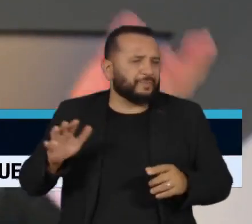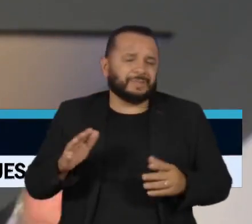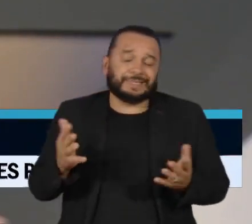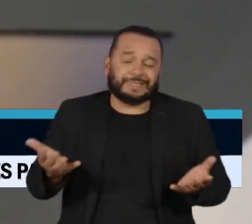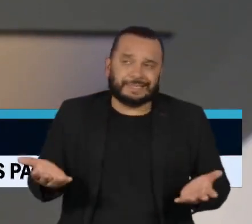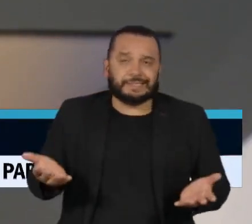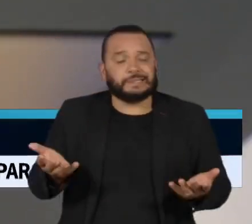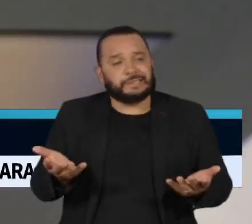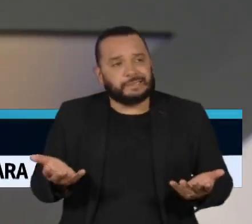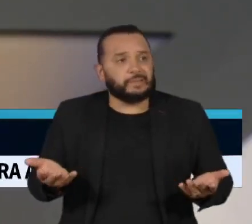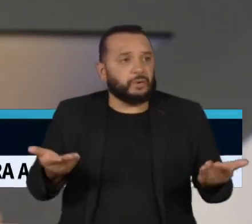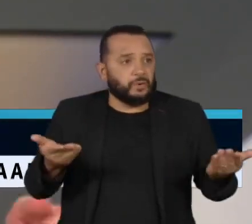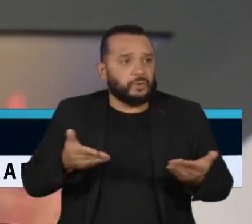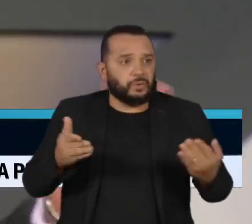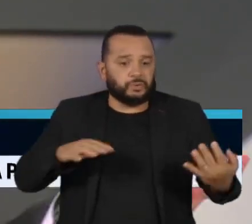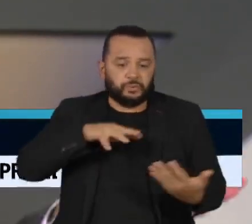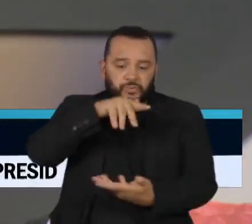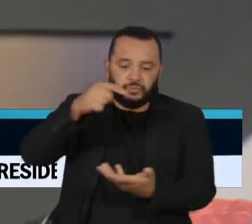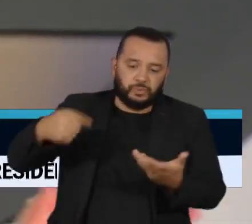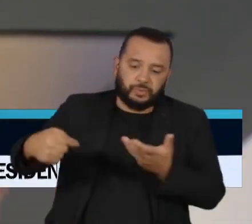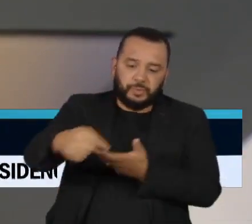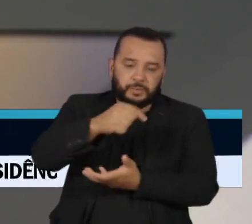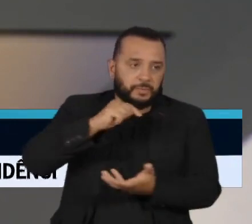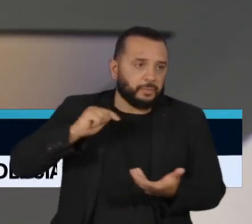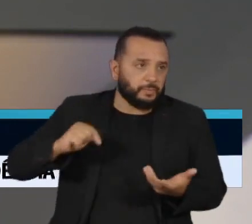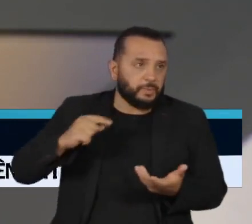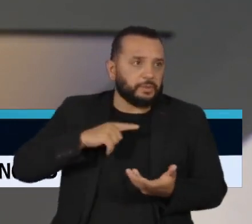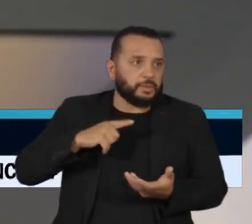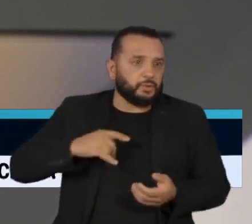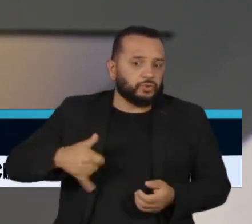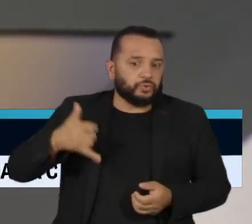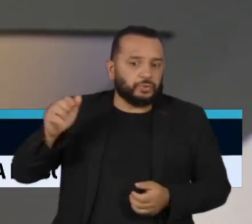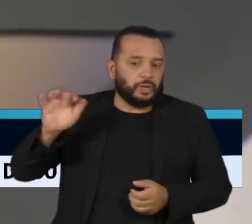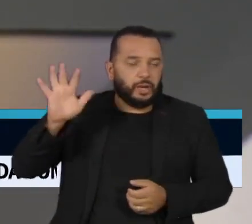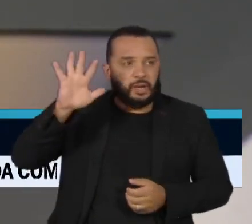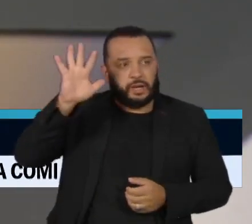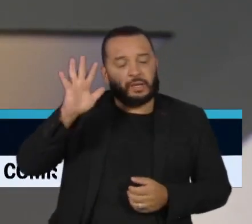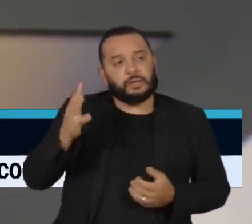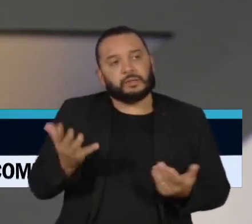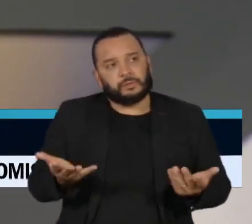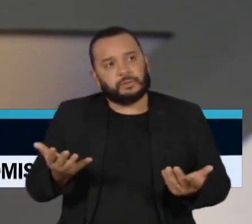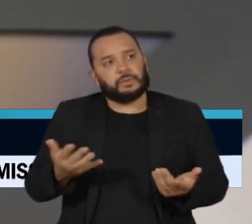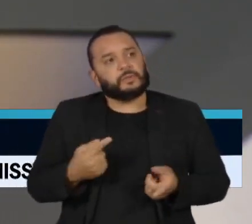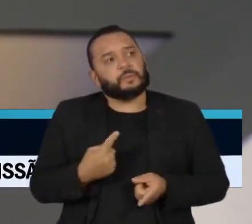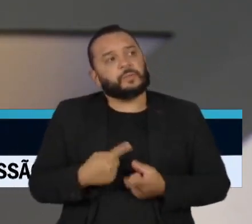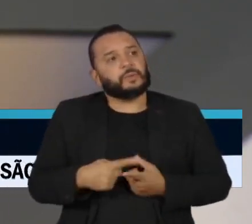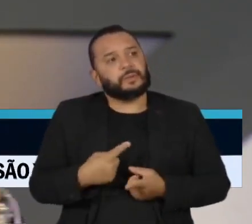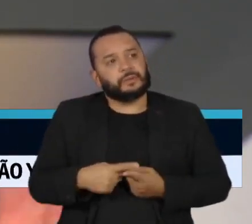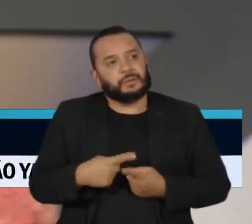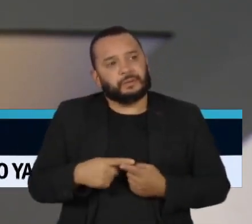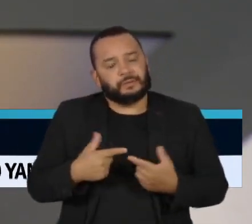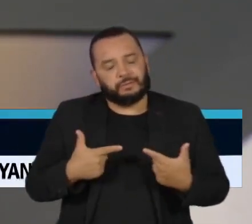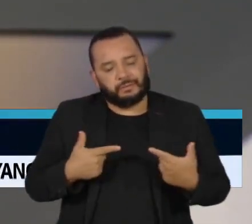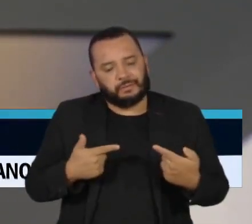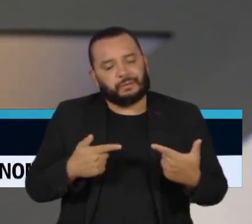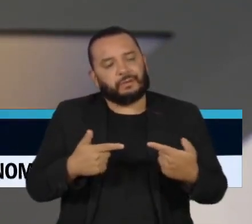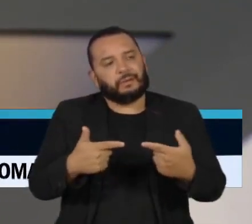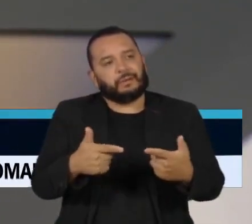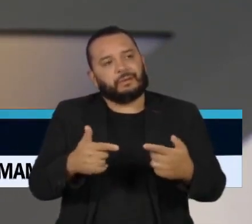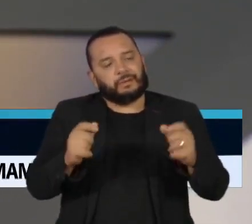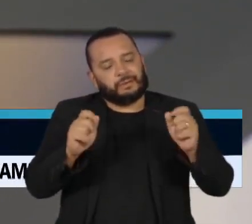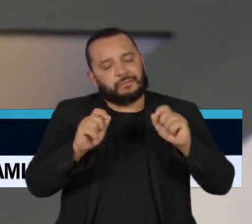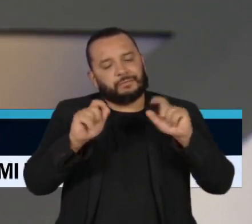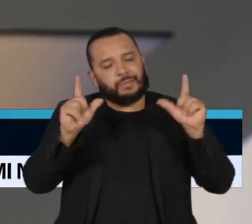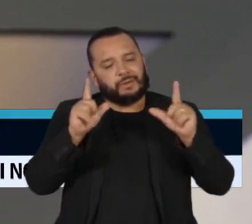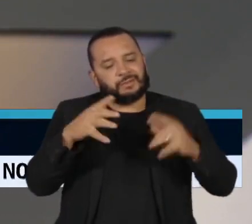gente tá no mundo em que o juros subiram não só mas também porque a guerra foi um choque